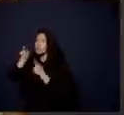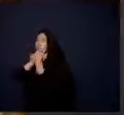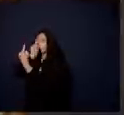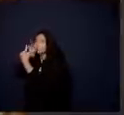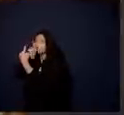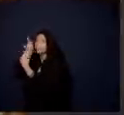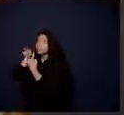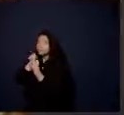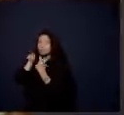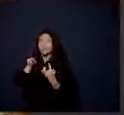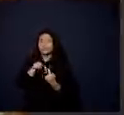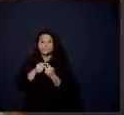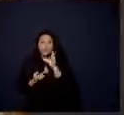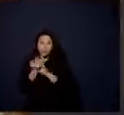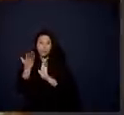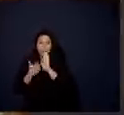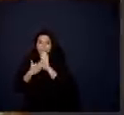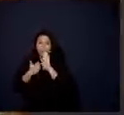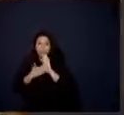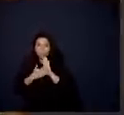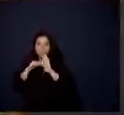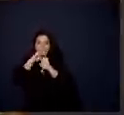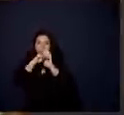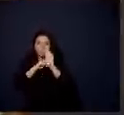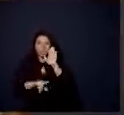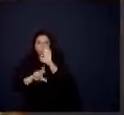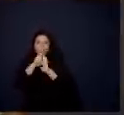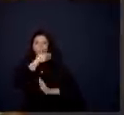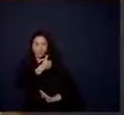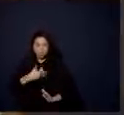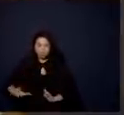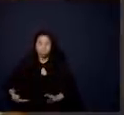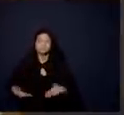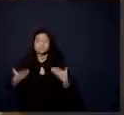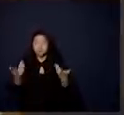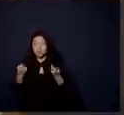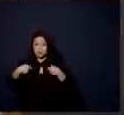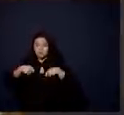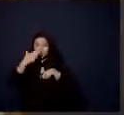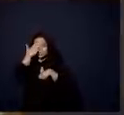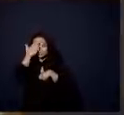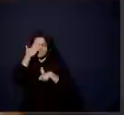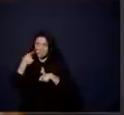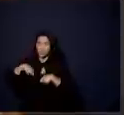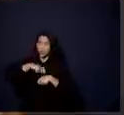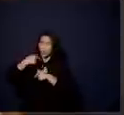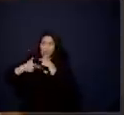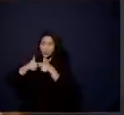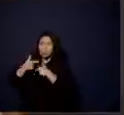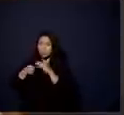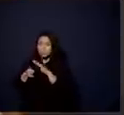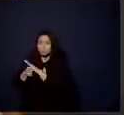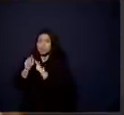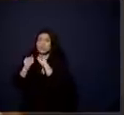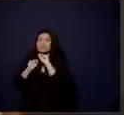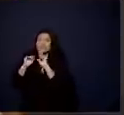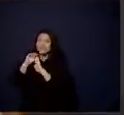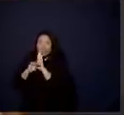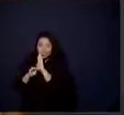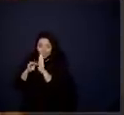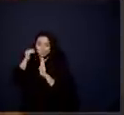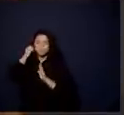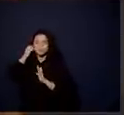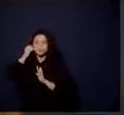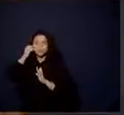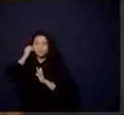políticas públicas passam em grande parte pelo orçamento Público Federal Então a gente tem esse trabalho a gente criou uma Secretaria